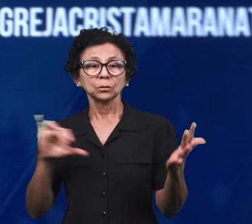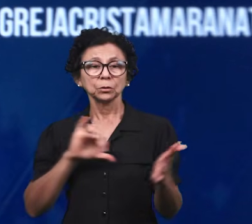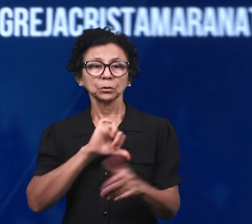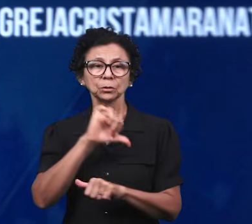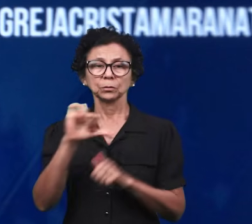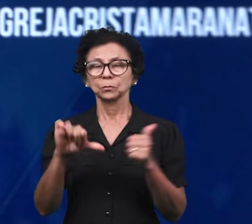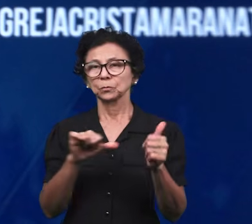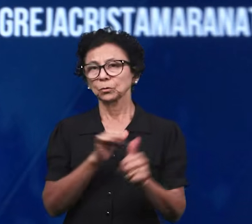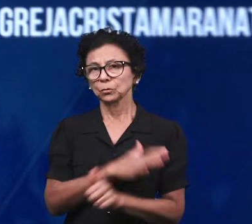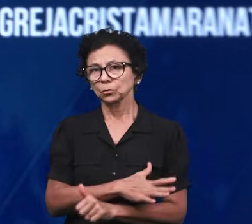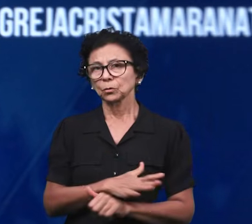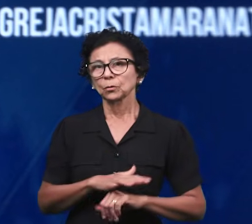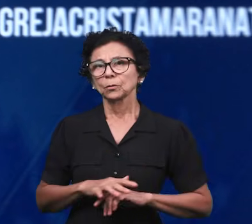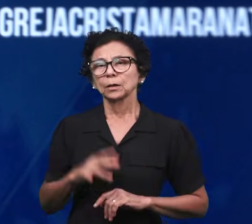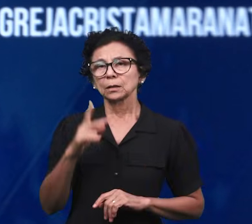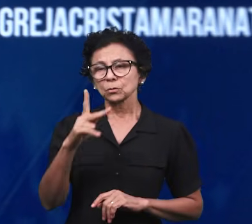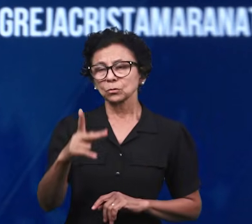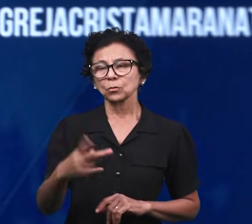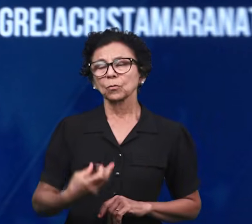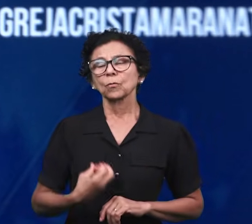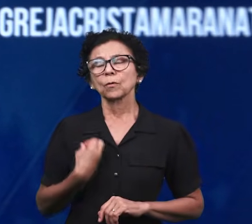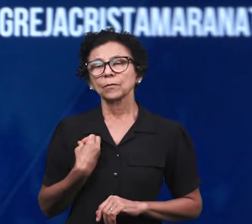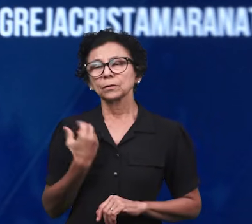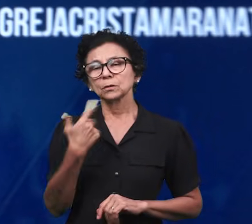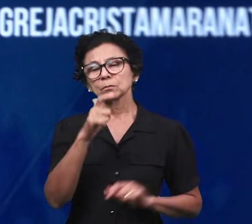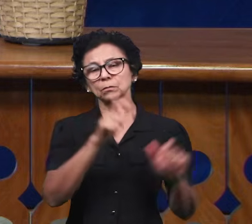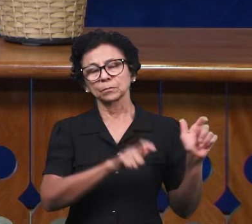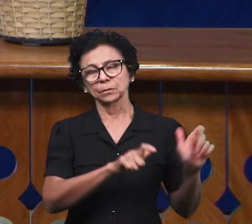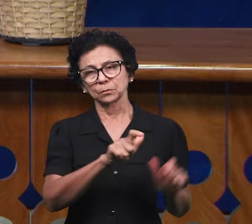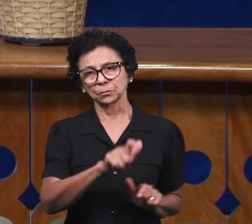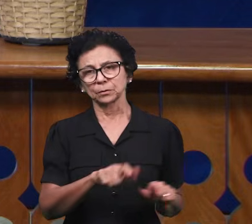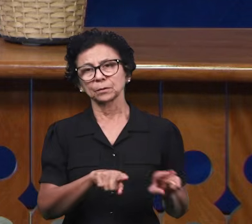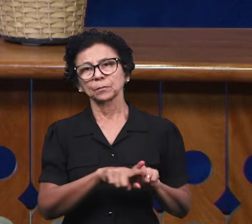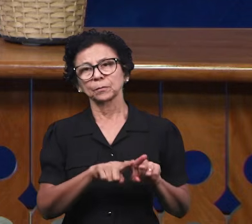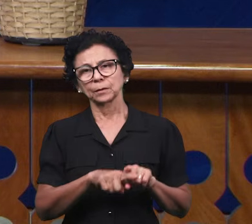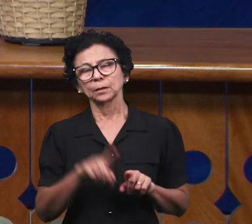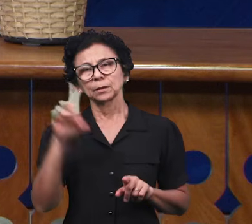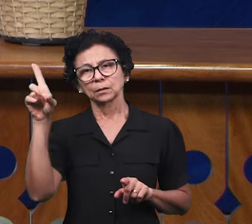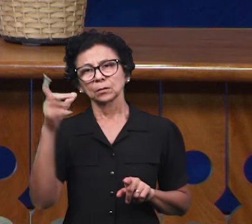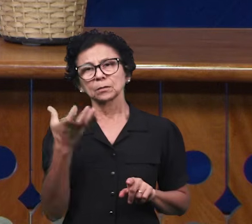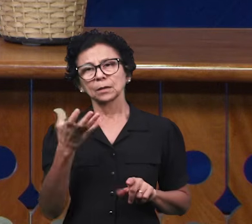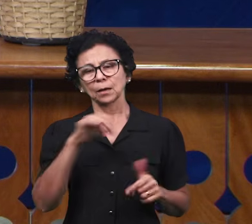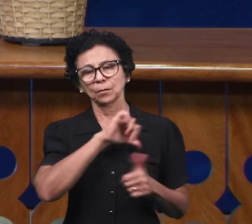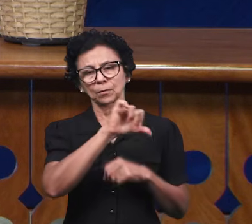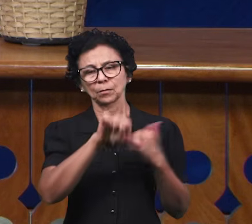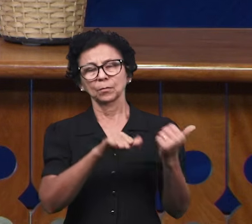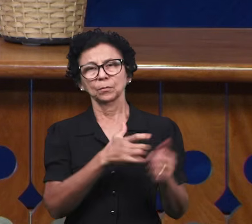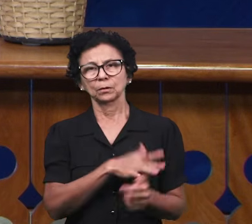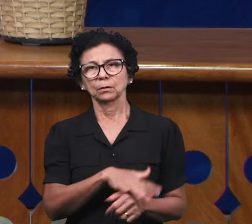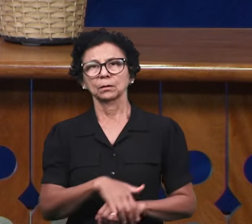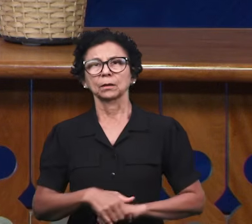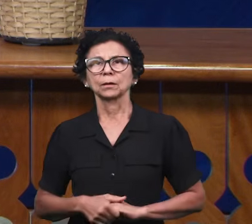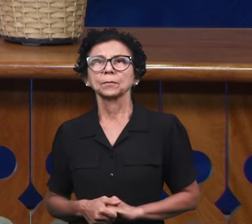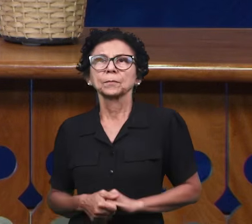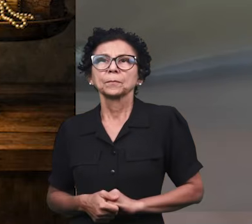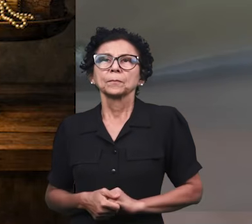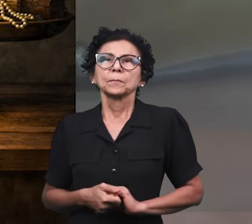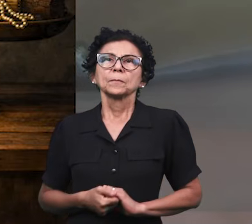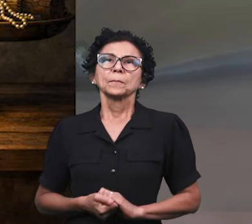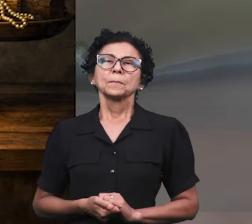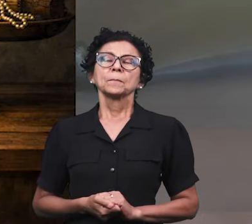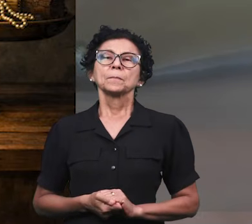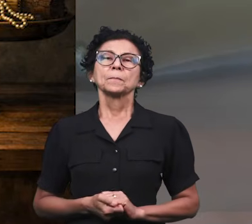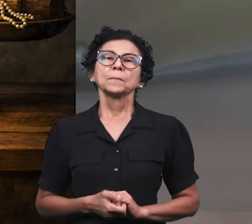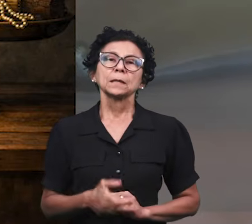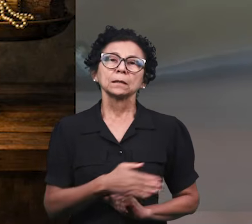quer mudar a vida daqueles que vivem ao seu derredor. Meus irmãos, e temos os exemplos que nós falamos aqui. Esté